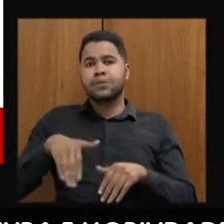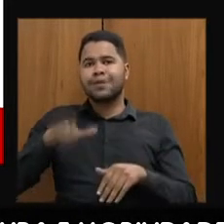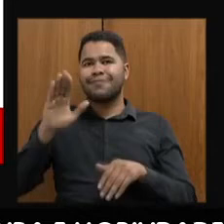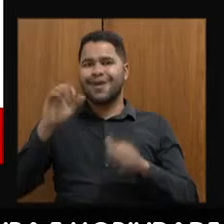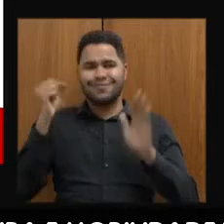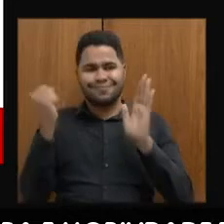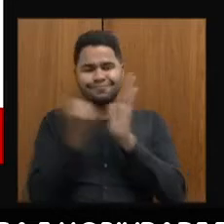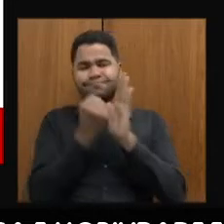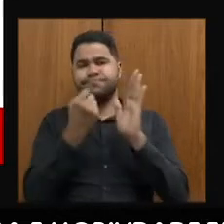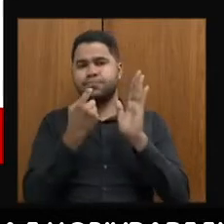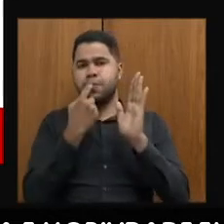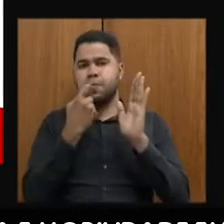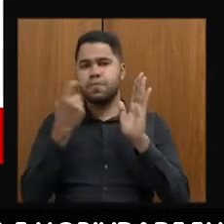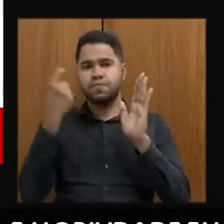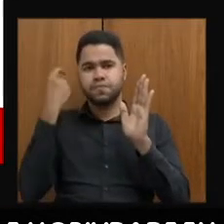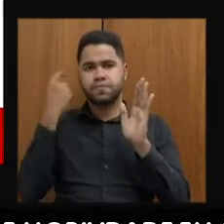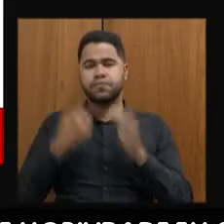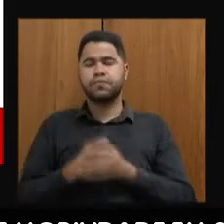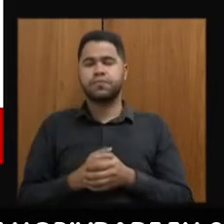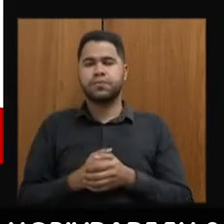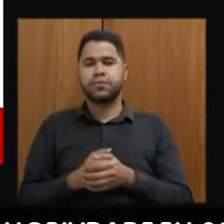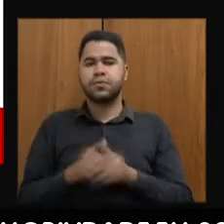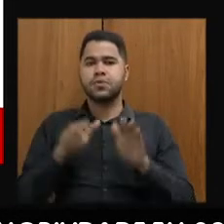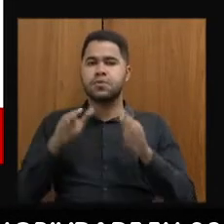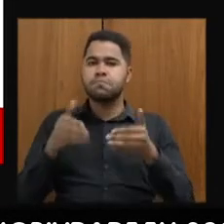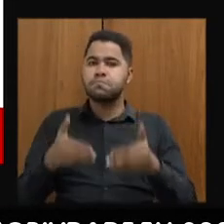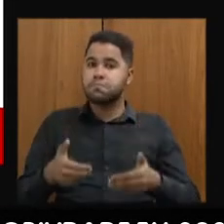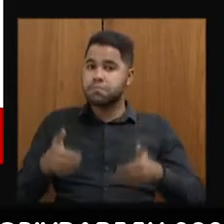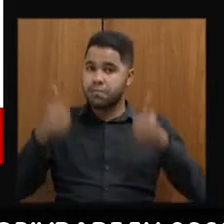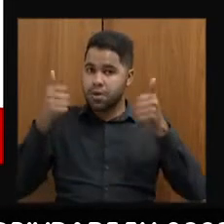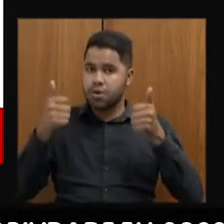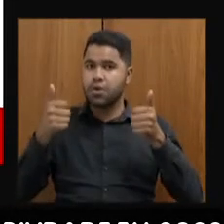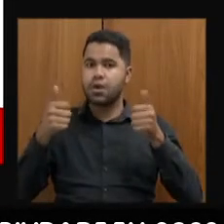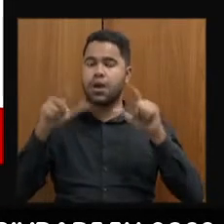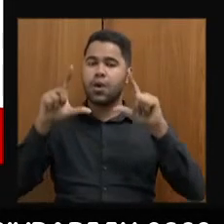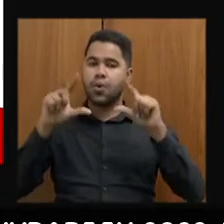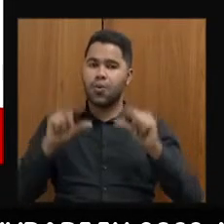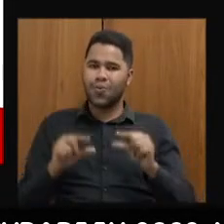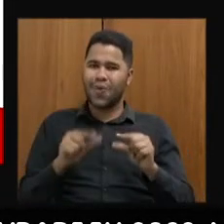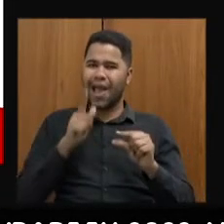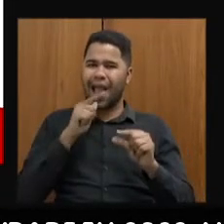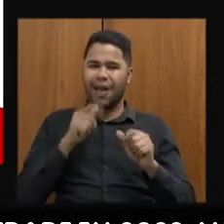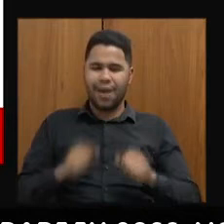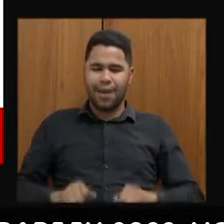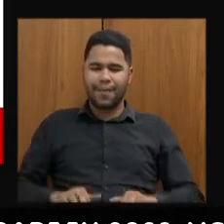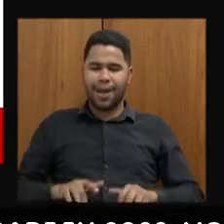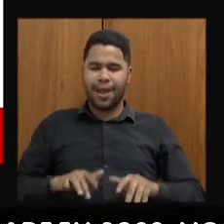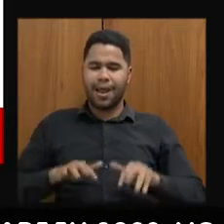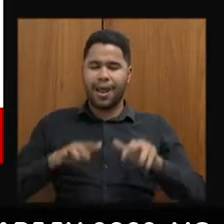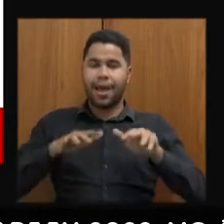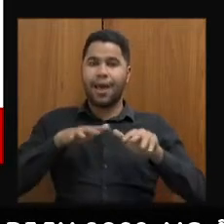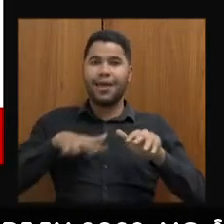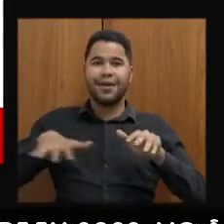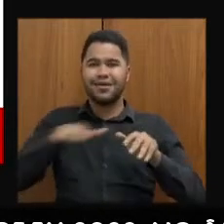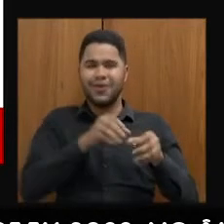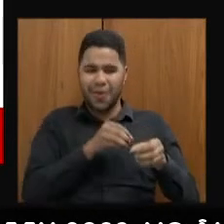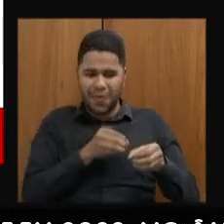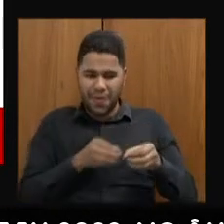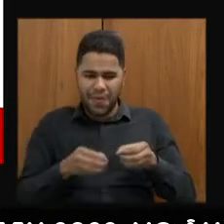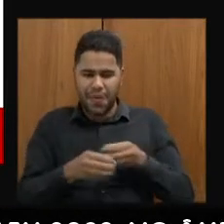emblemática recentemente aí para a questão da melhoria e redução das enchentes na região metropolitana